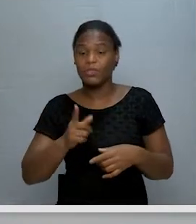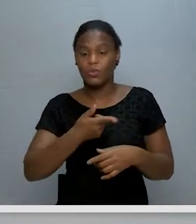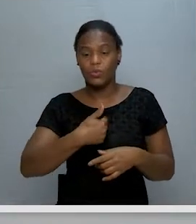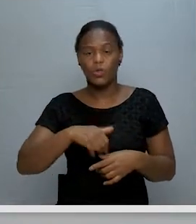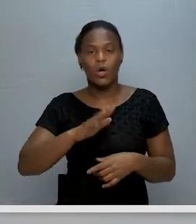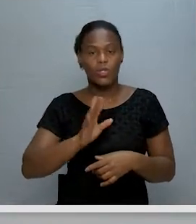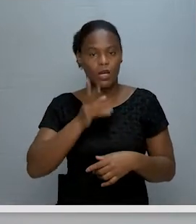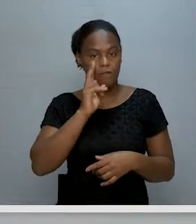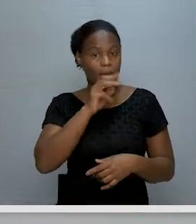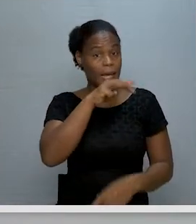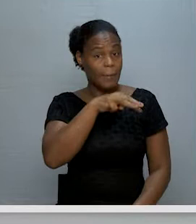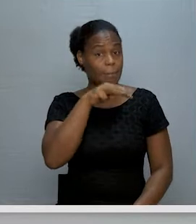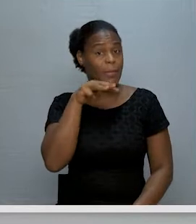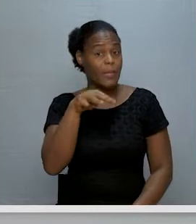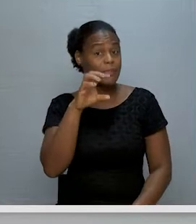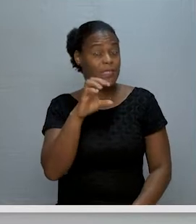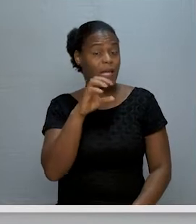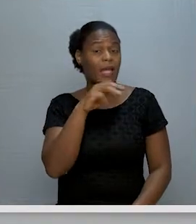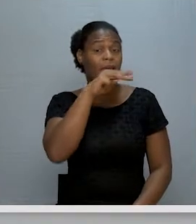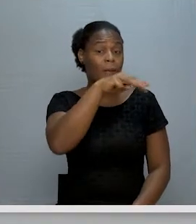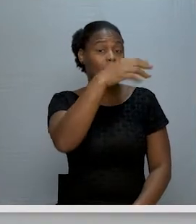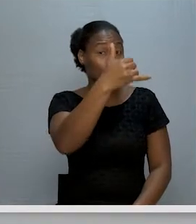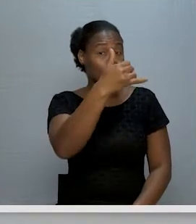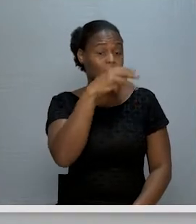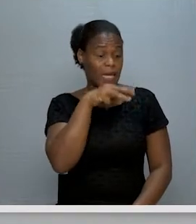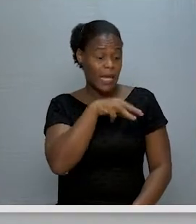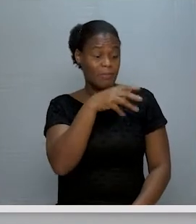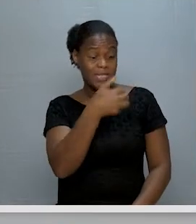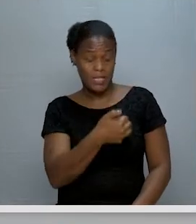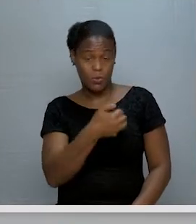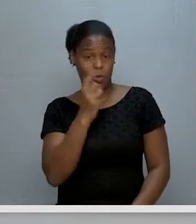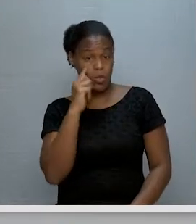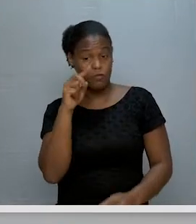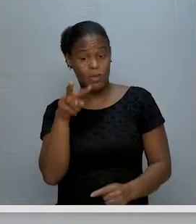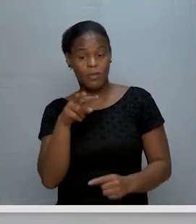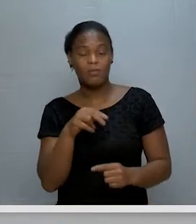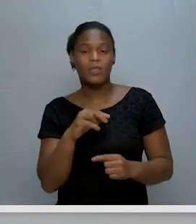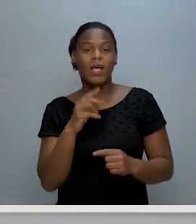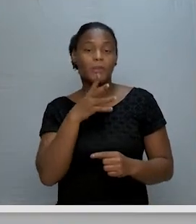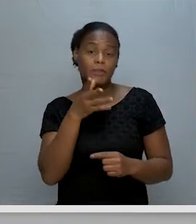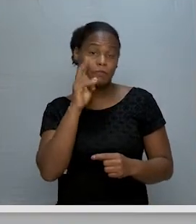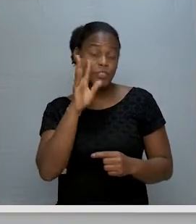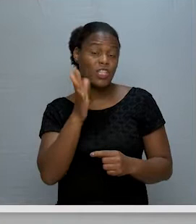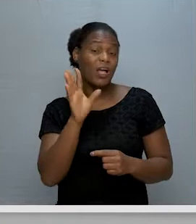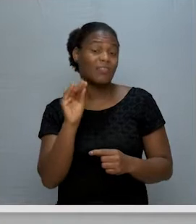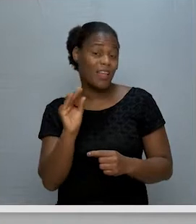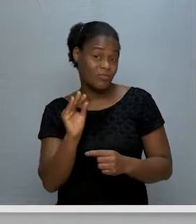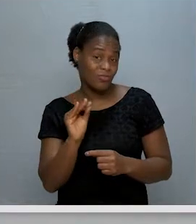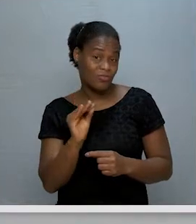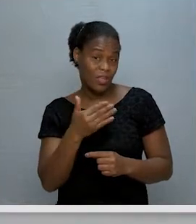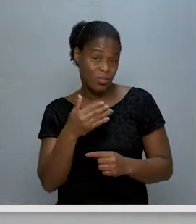Já vimos que é o MMC entre 2 e 5. É o número 10.